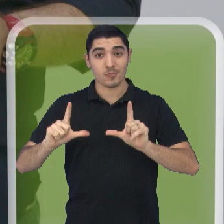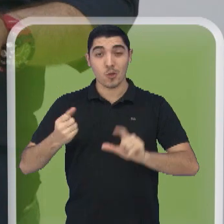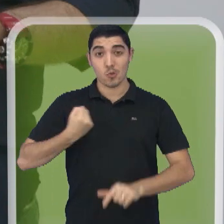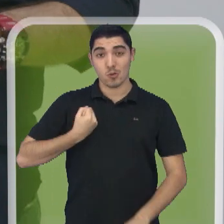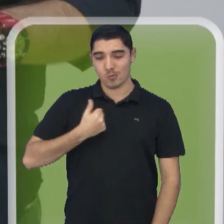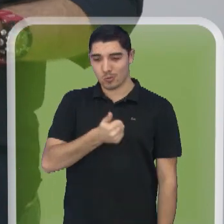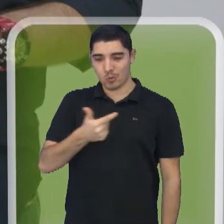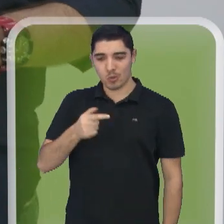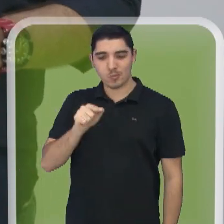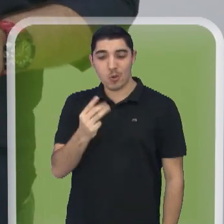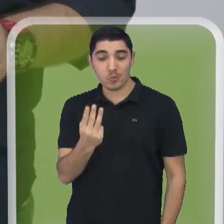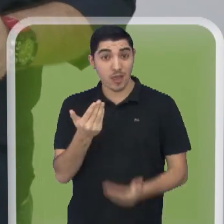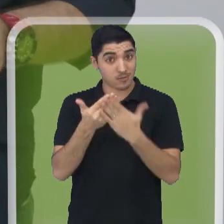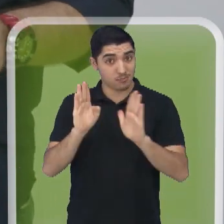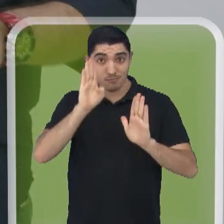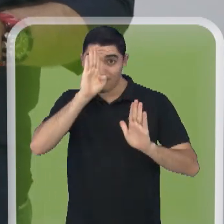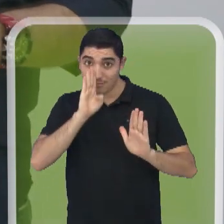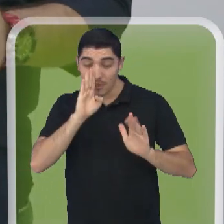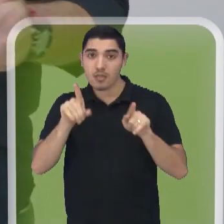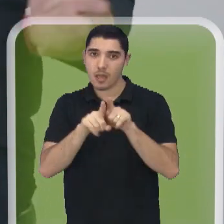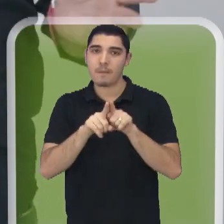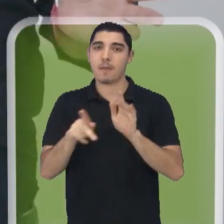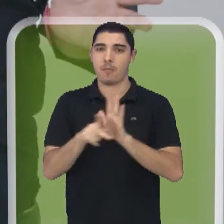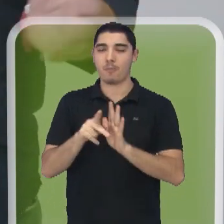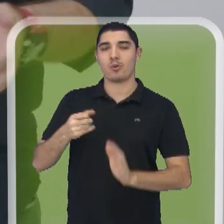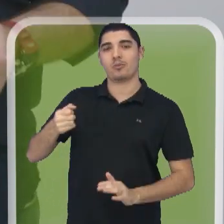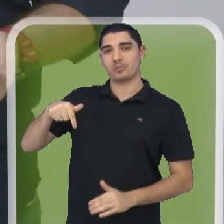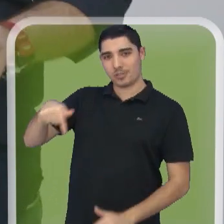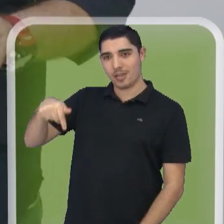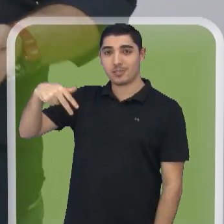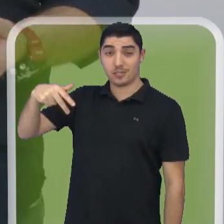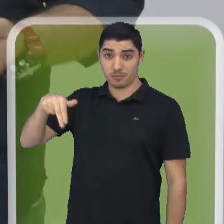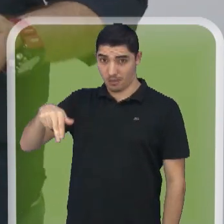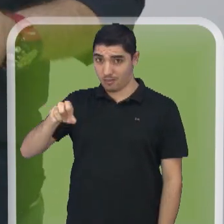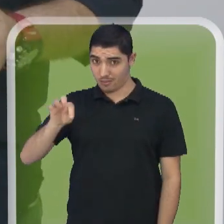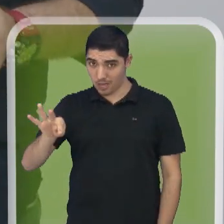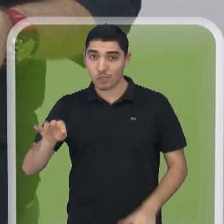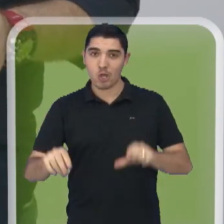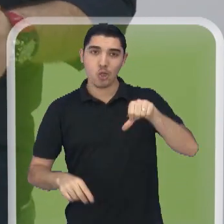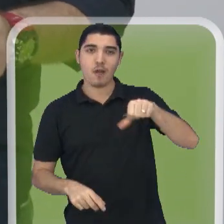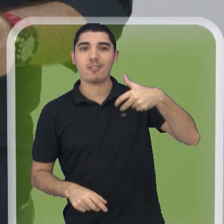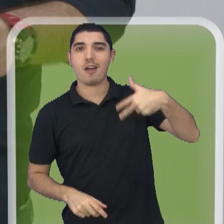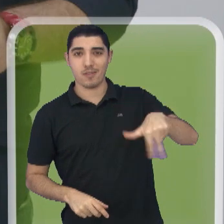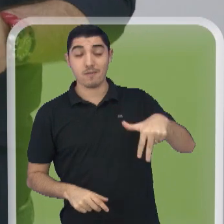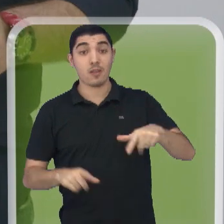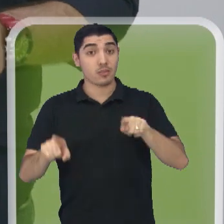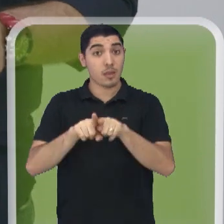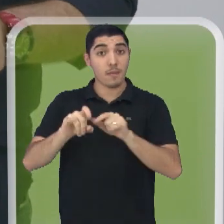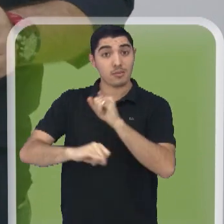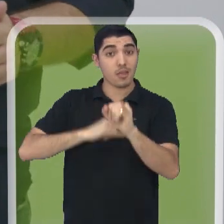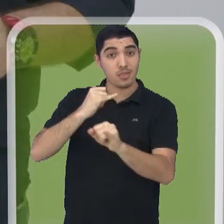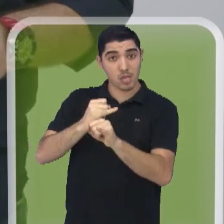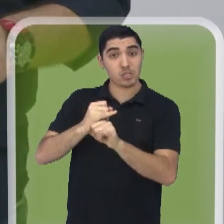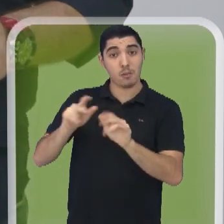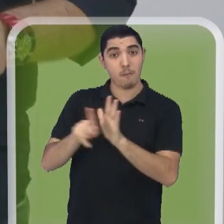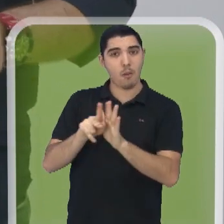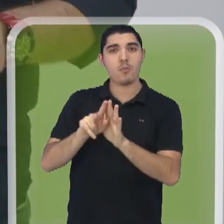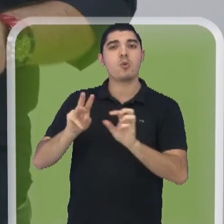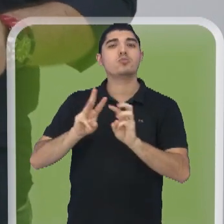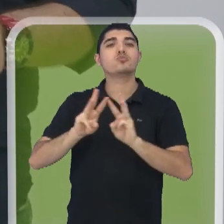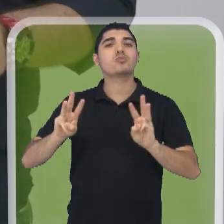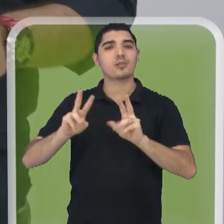Canal 12.3 em TV aberta, além do canal 7 da NET e 9 da Vivo TV. Estamos também na internet em